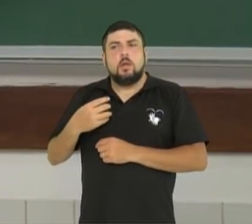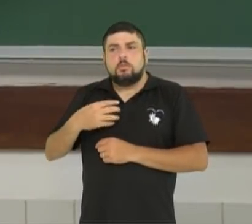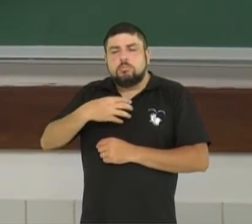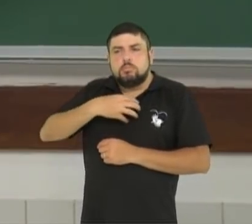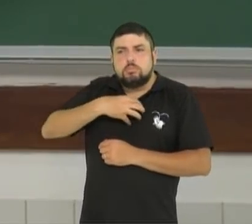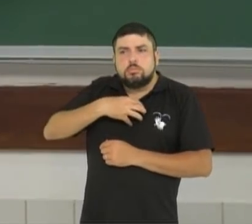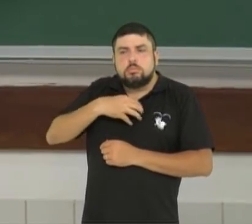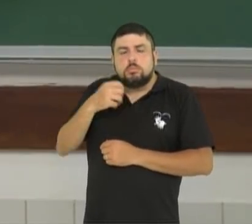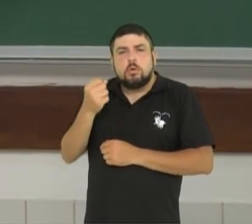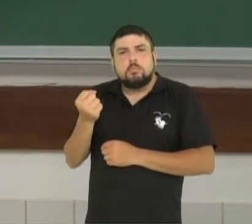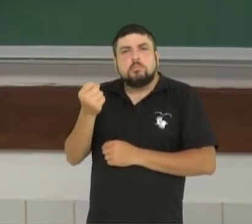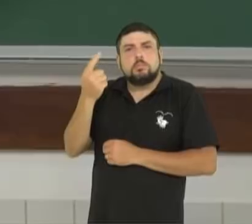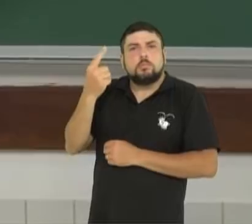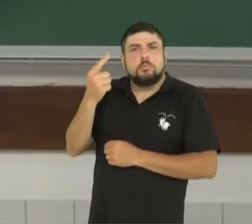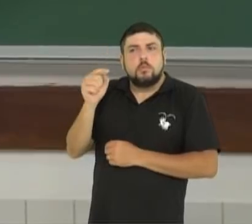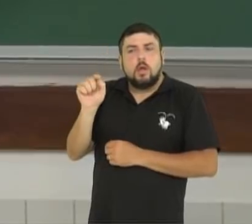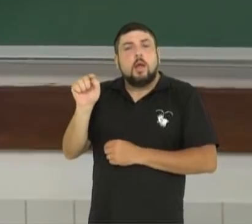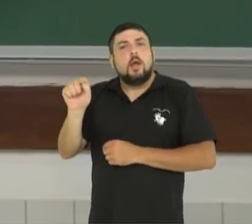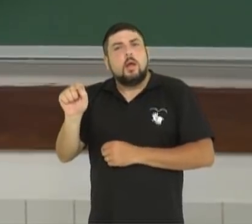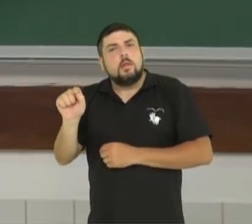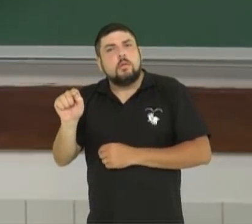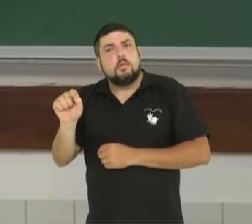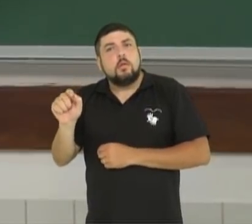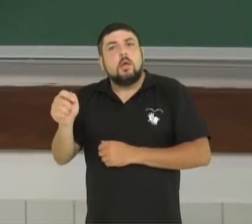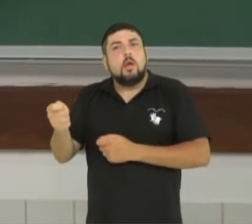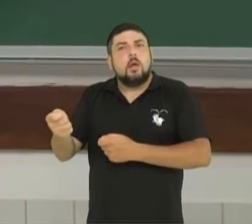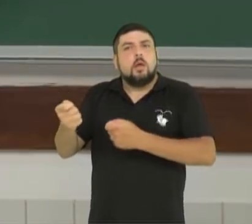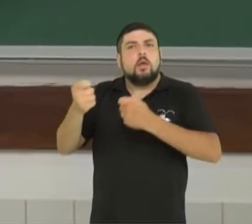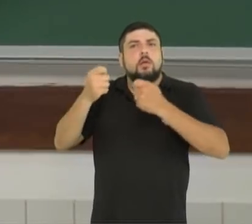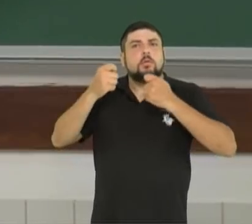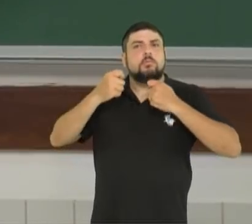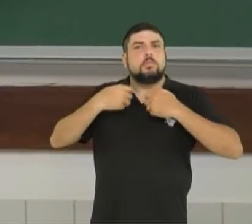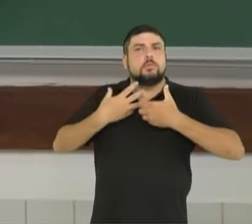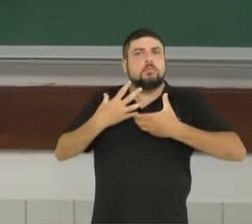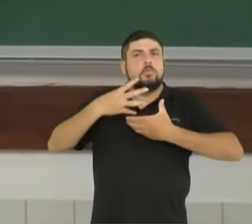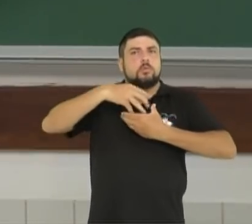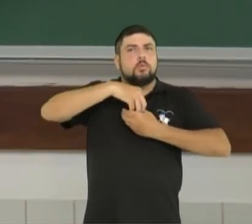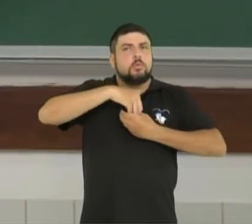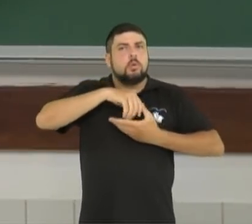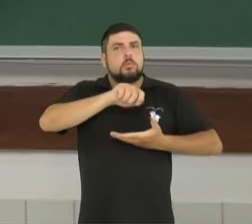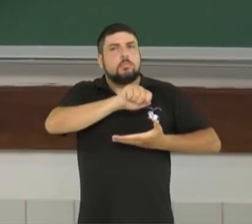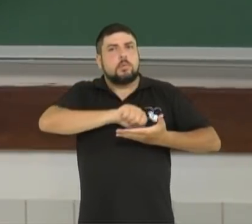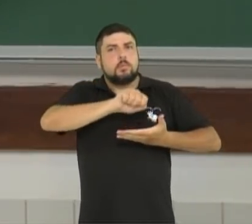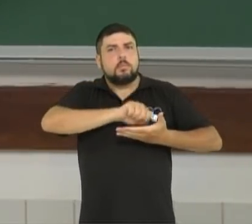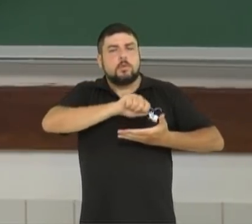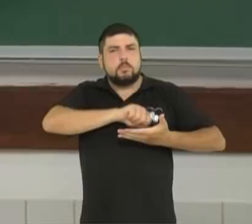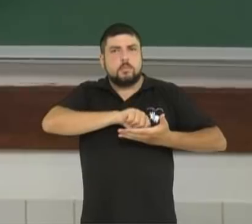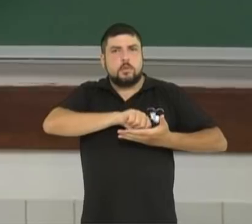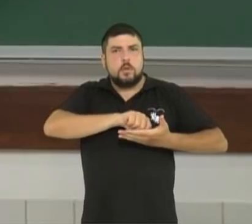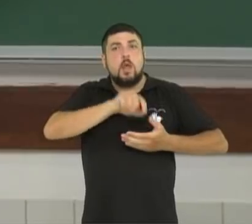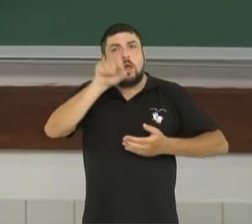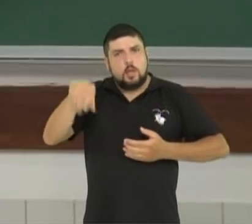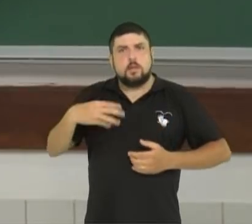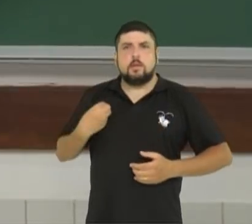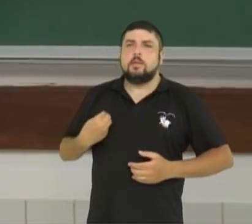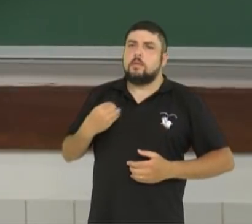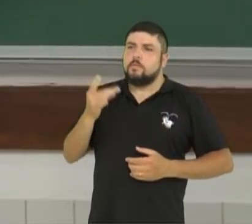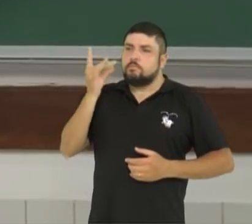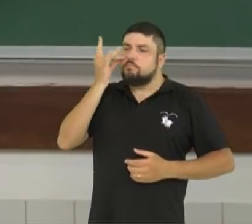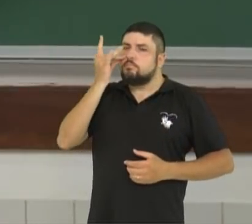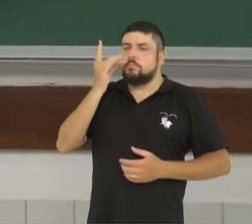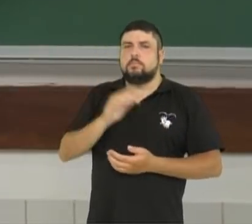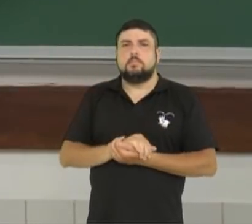essa sensação diferenciada às vezes leva o cronista para produzir uma crônica a partir daquela situação vivida no cotidiano, né? Então